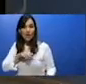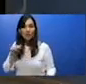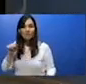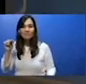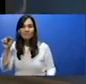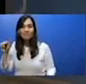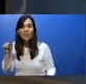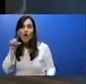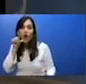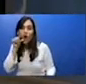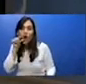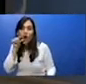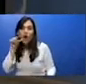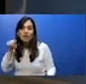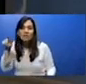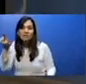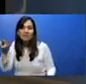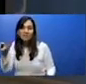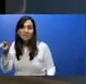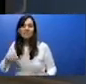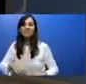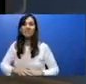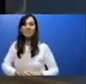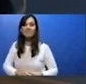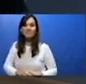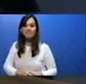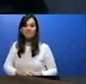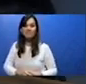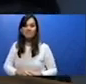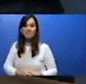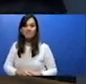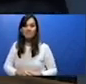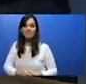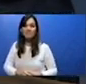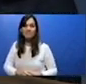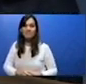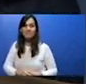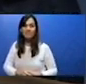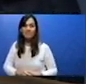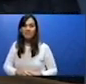Português, o acento circunflexo.